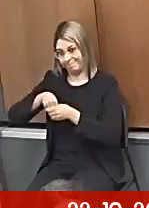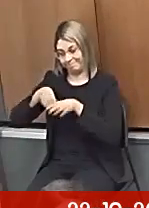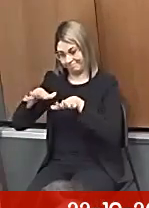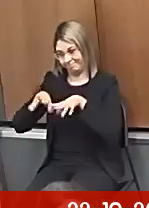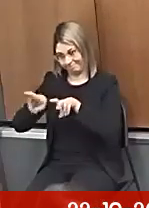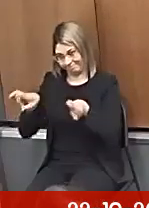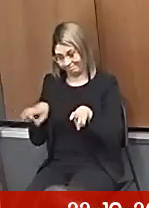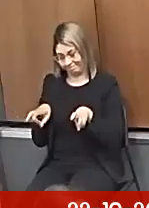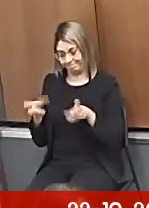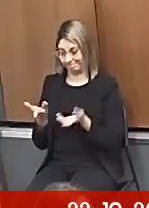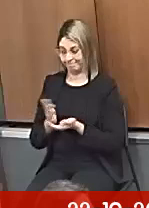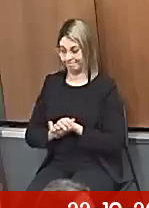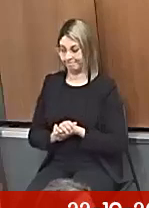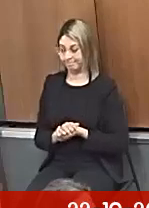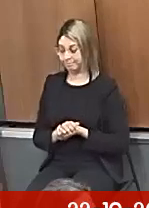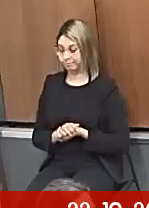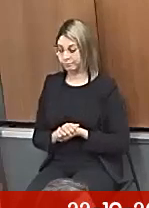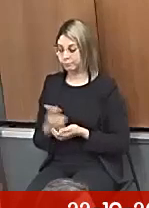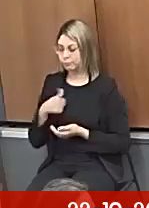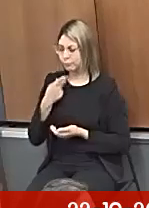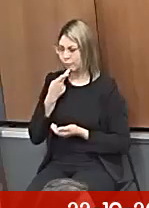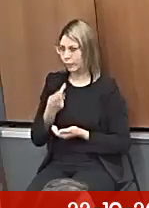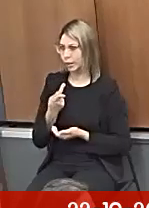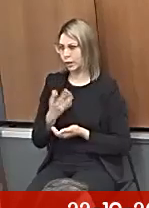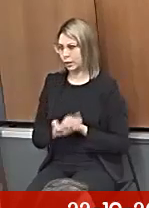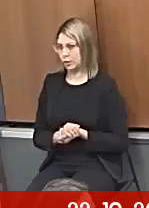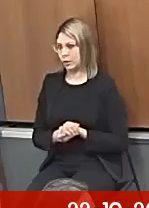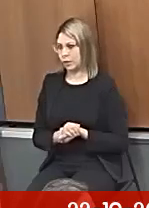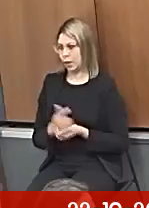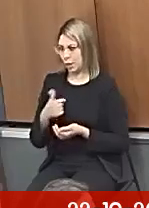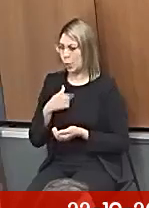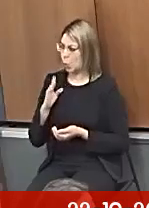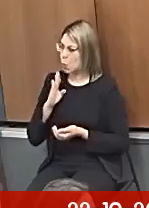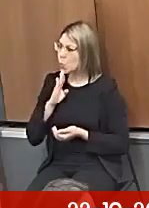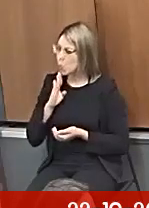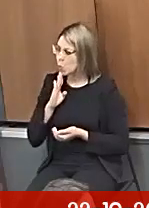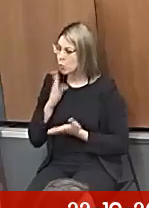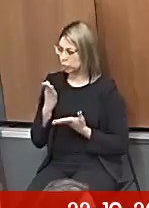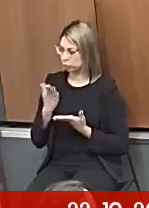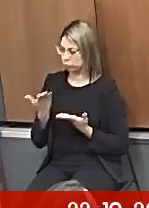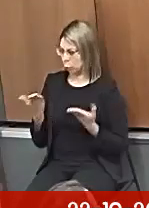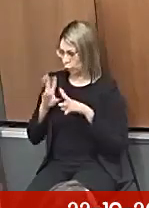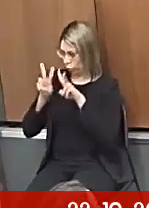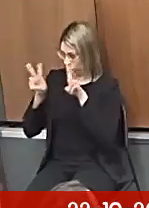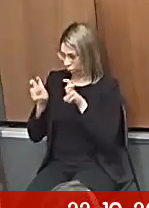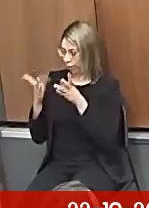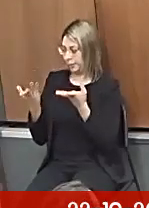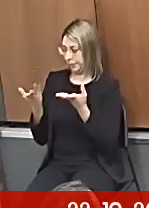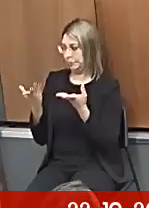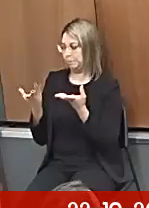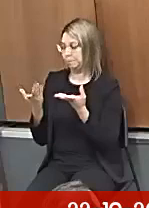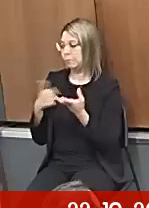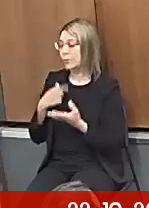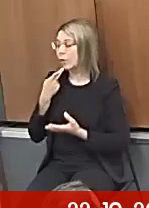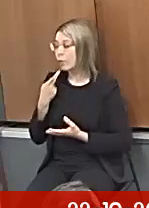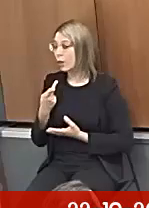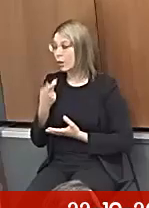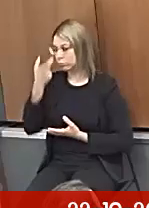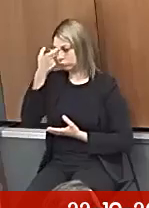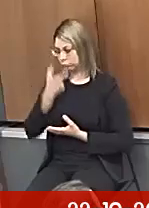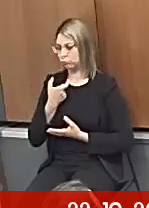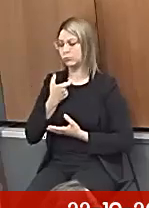momento. Quando eu digo que eu tenho conhecimento sobre o tema, falo aqui